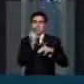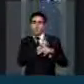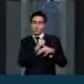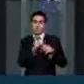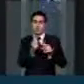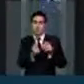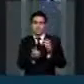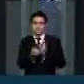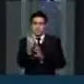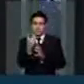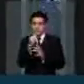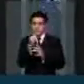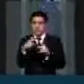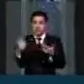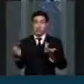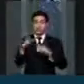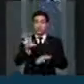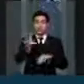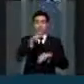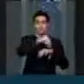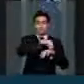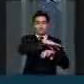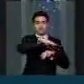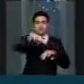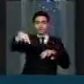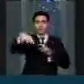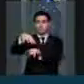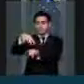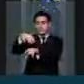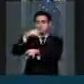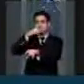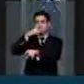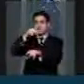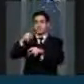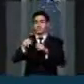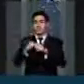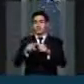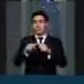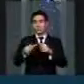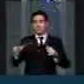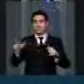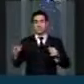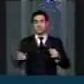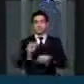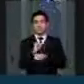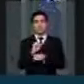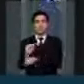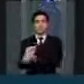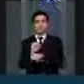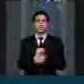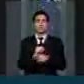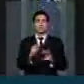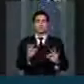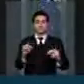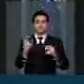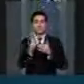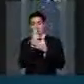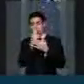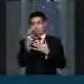local, as distribuidoras de energia fizeram um corte seletivo dos consumidores em